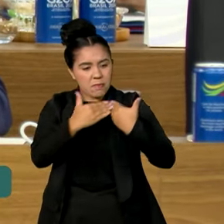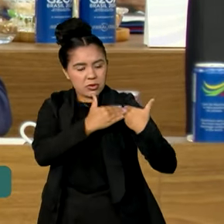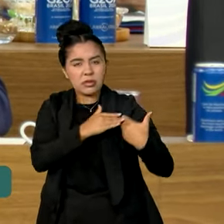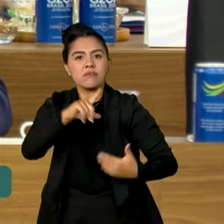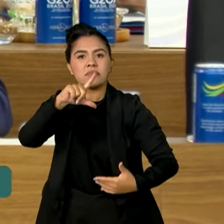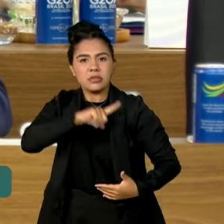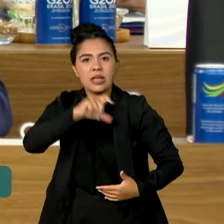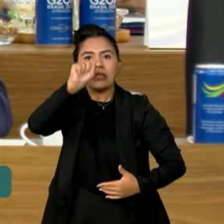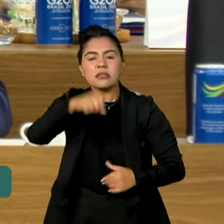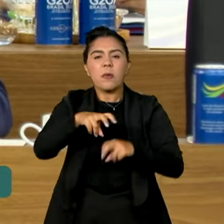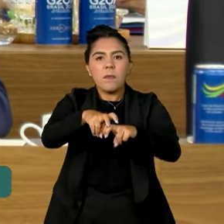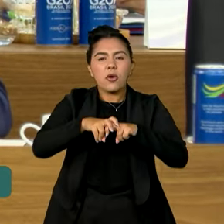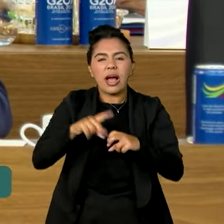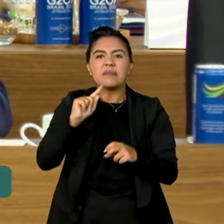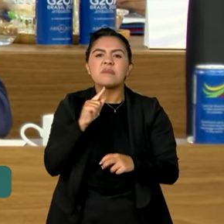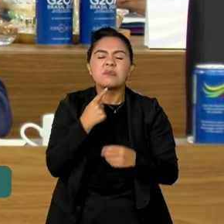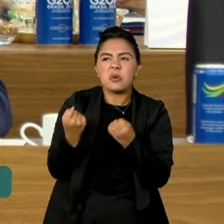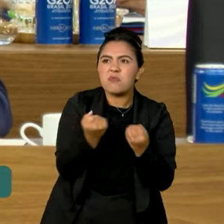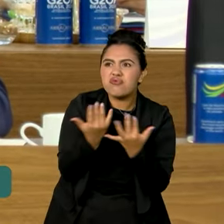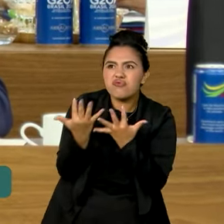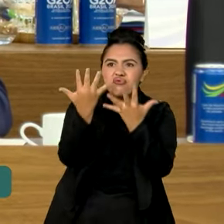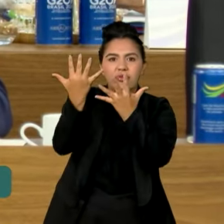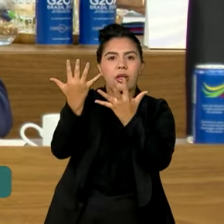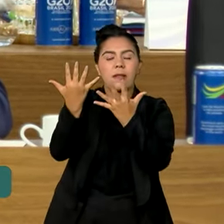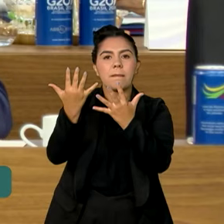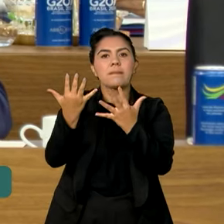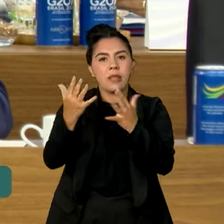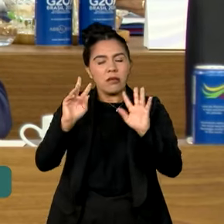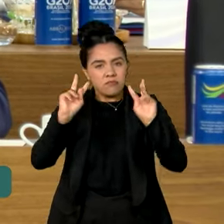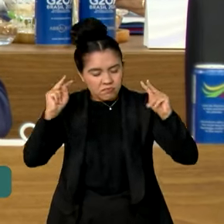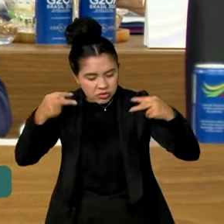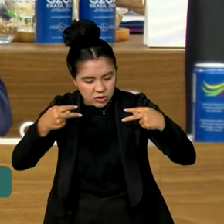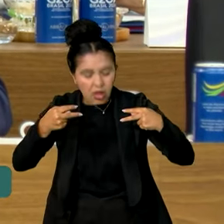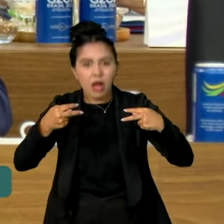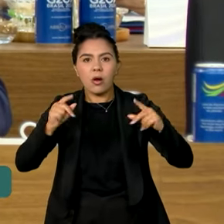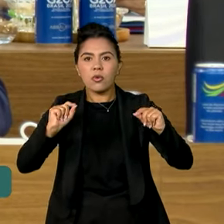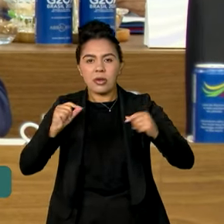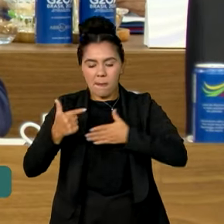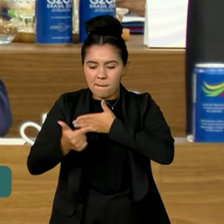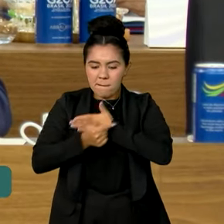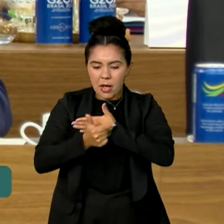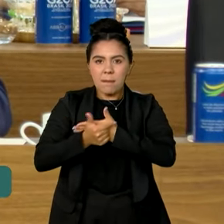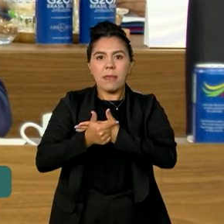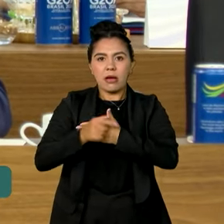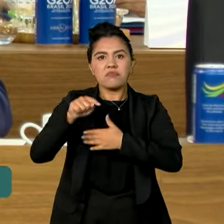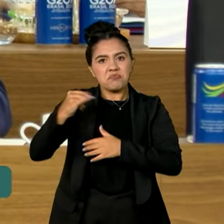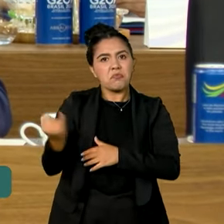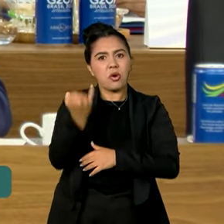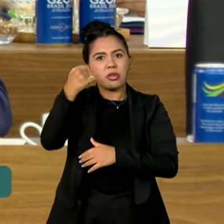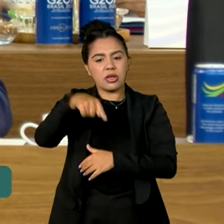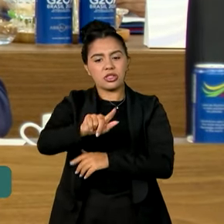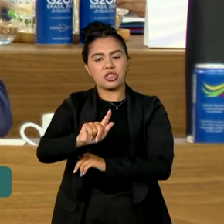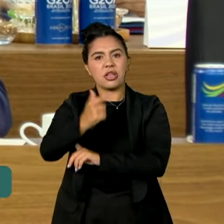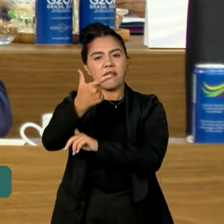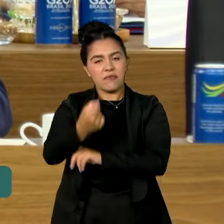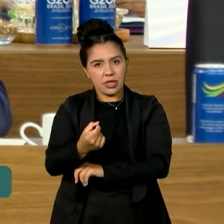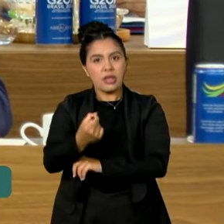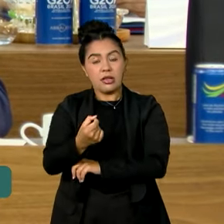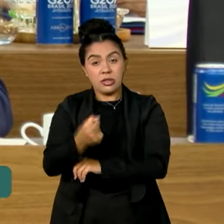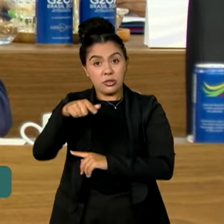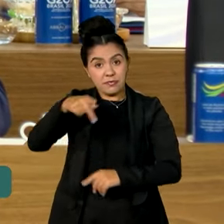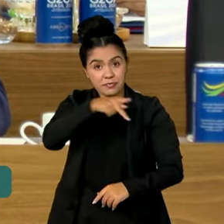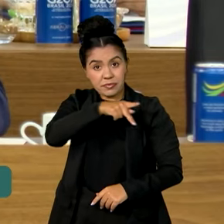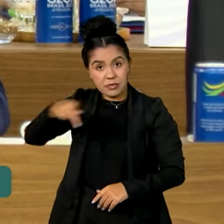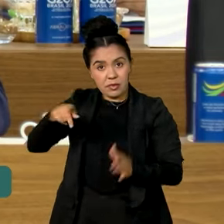efeito estufa. Por reconhecer o papel crucial do G20, a presidência